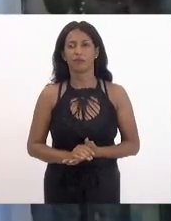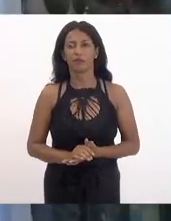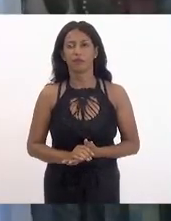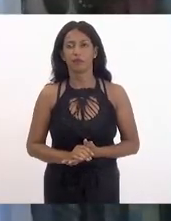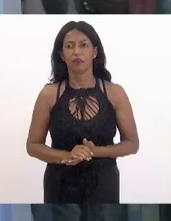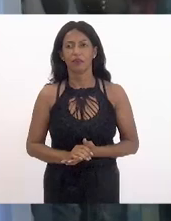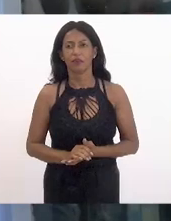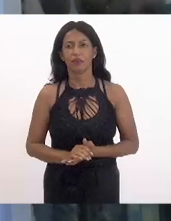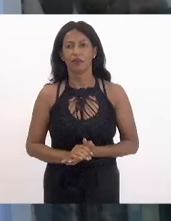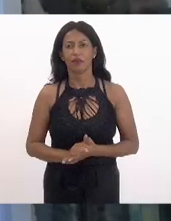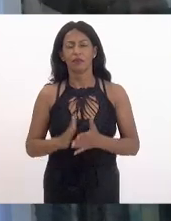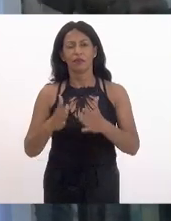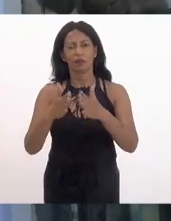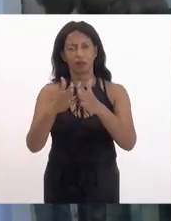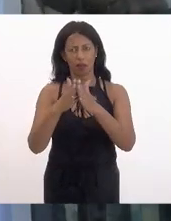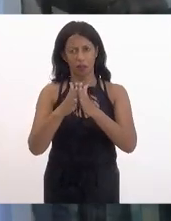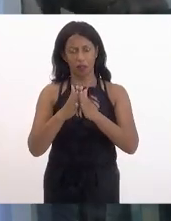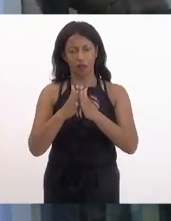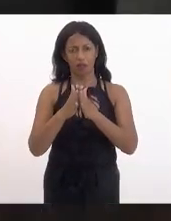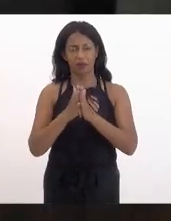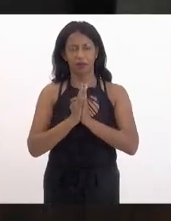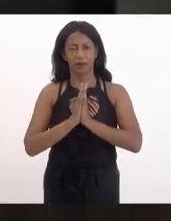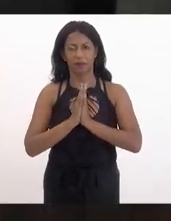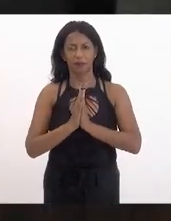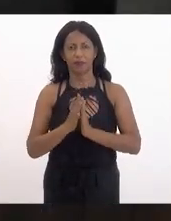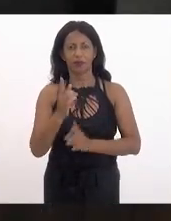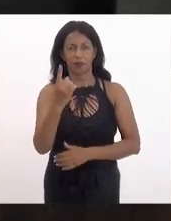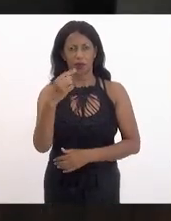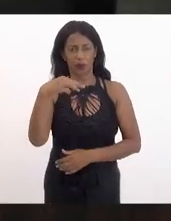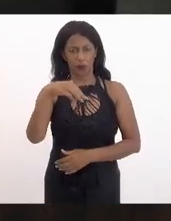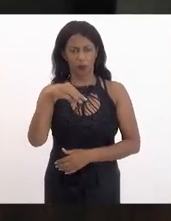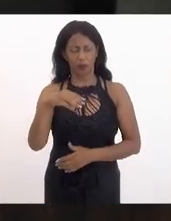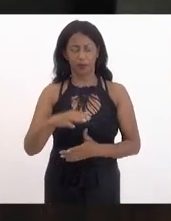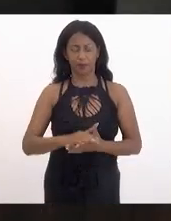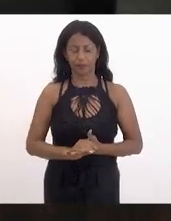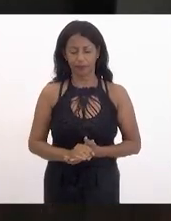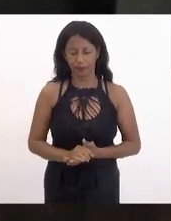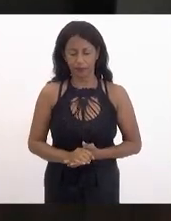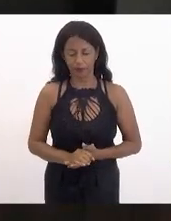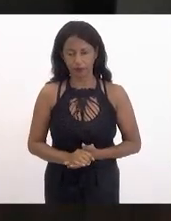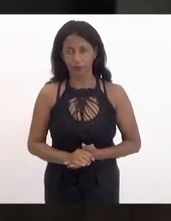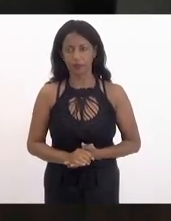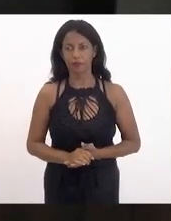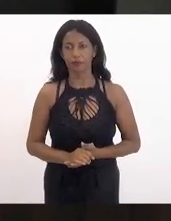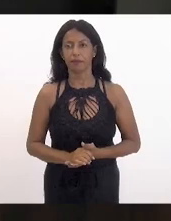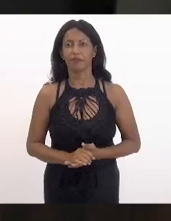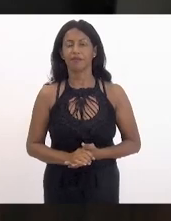silêncio favor gostaria de mostrar só olha só um minutinho deputada Lucinha